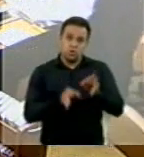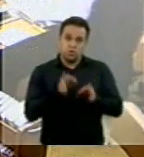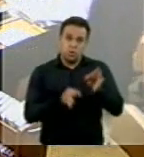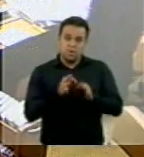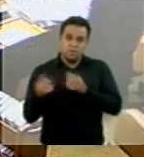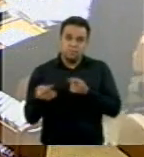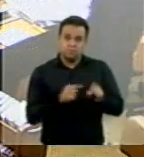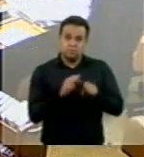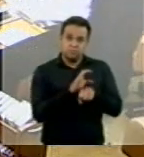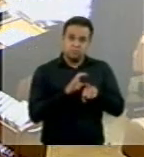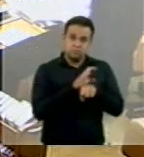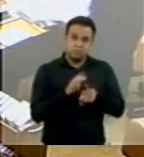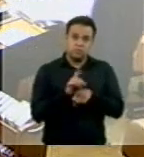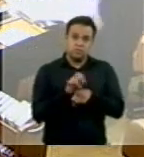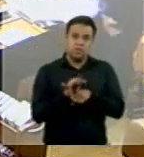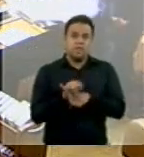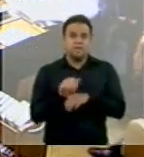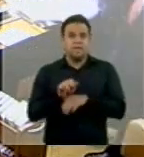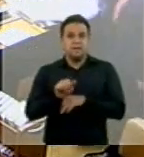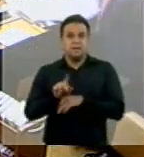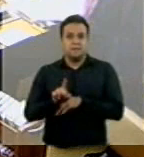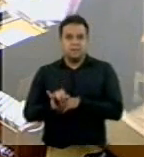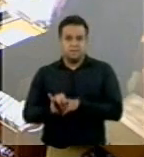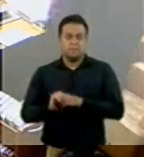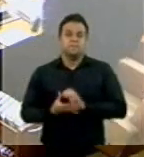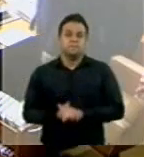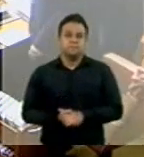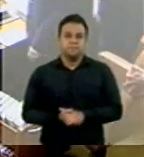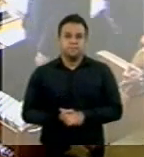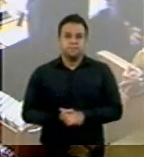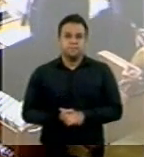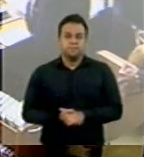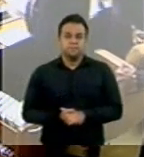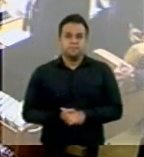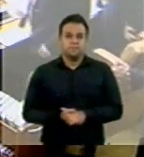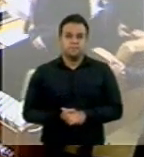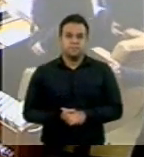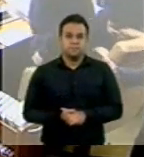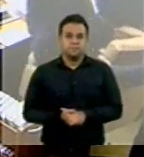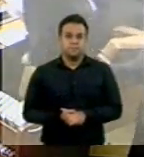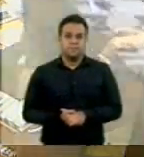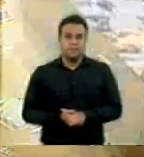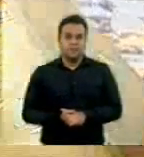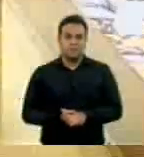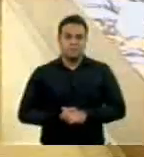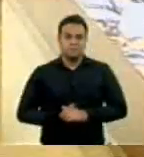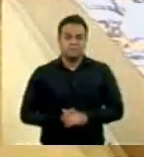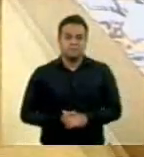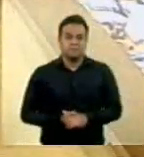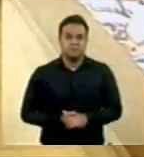de inconstitucionalidade 5.543. Continuamos acompanhando ao vivo o direto do plenário. Por favor.